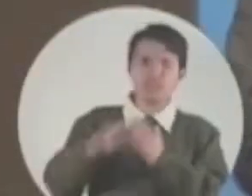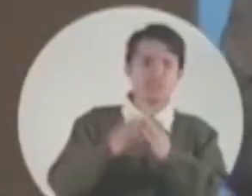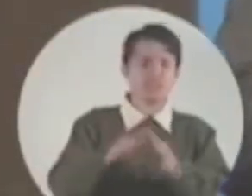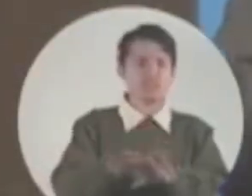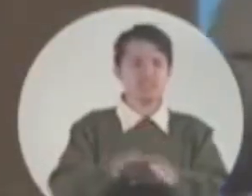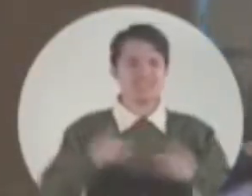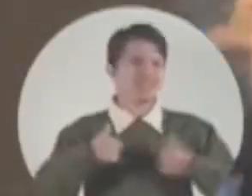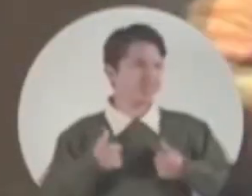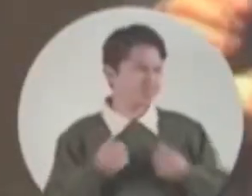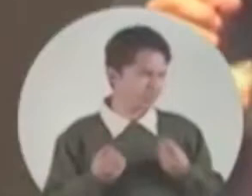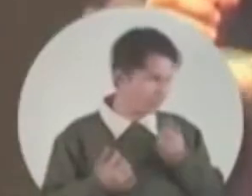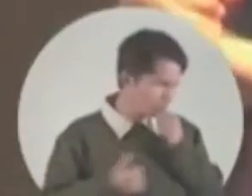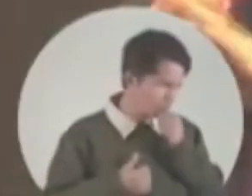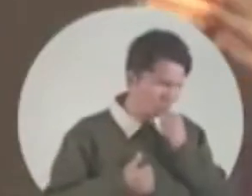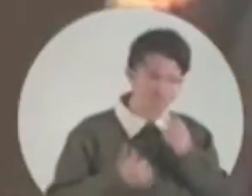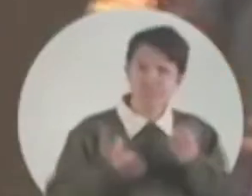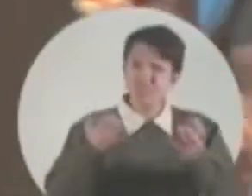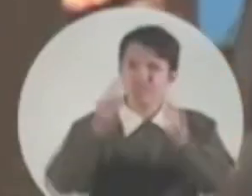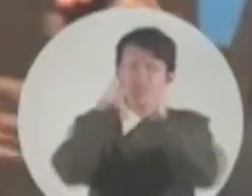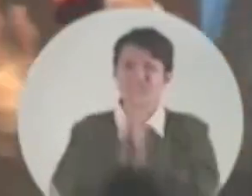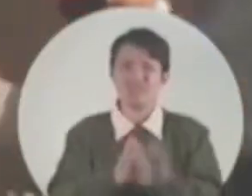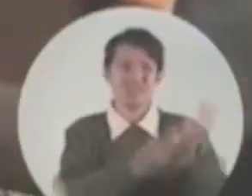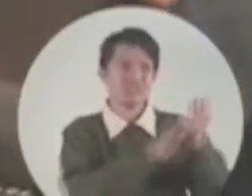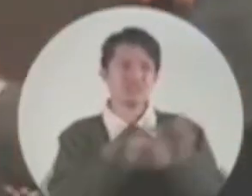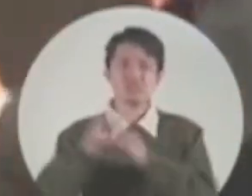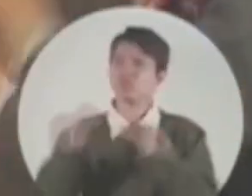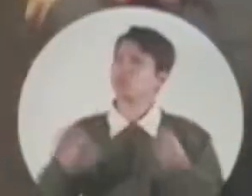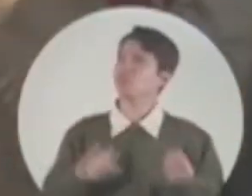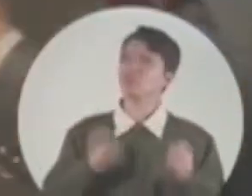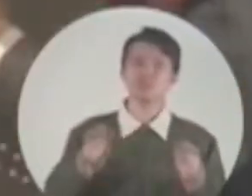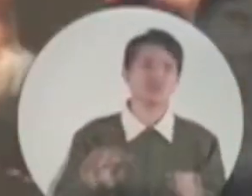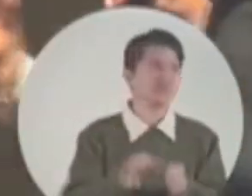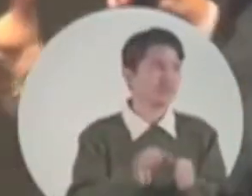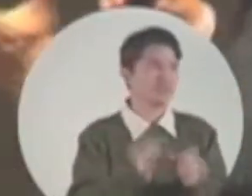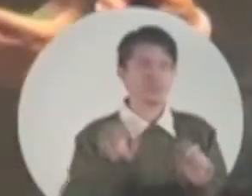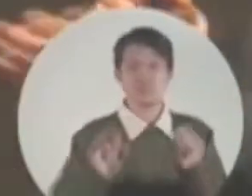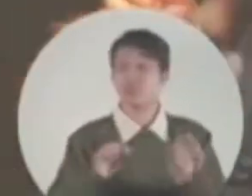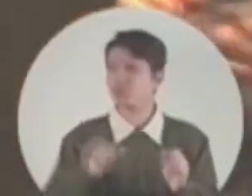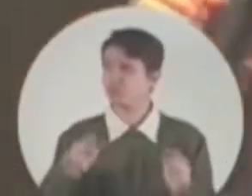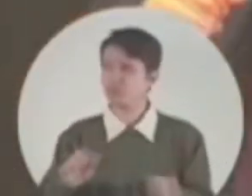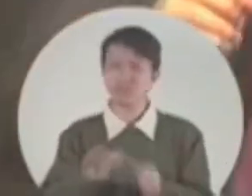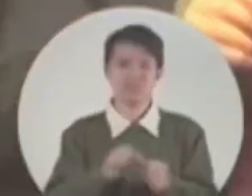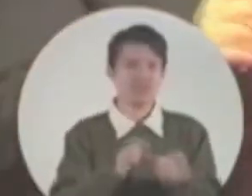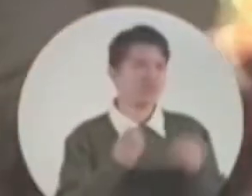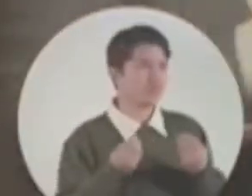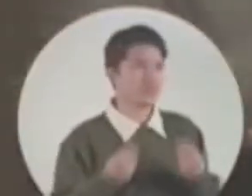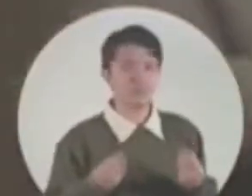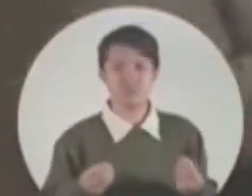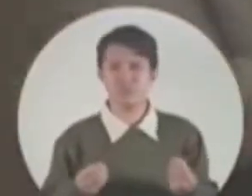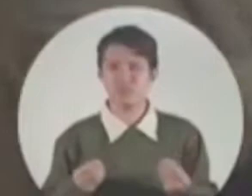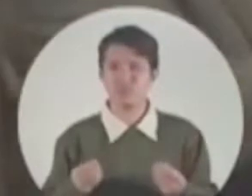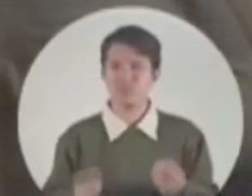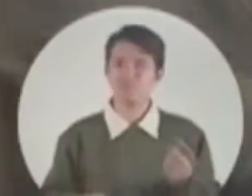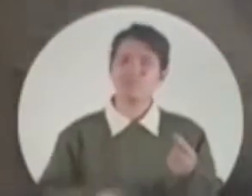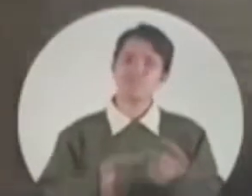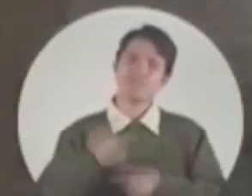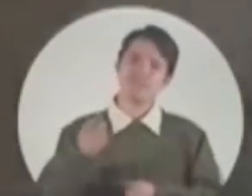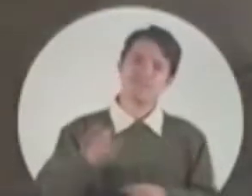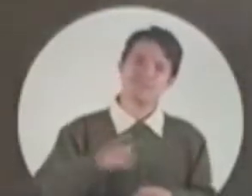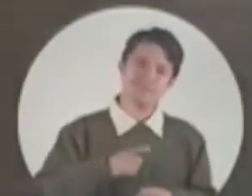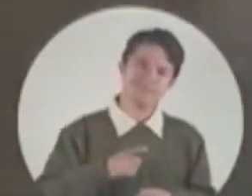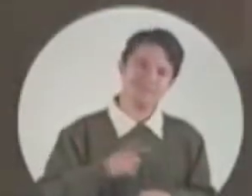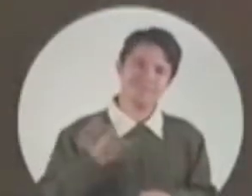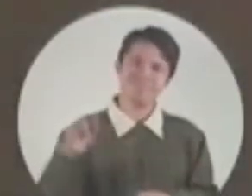aqui em casa e do lado de fora da casa. E eu quero adorar a Jesus. E ela começa a pensar: o que que eu